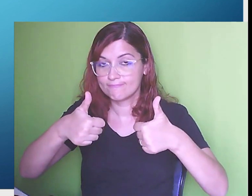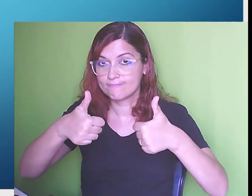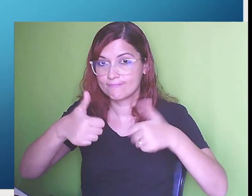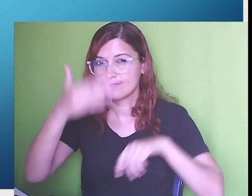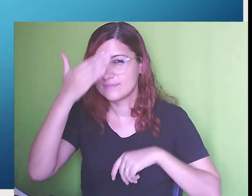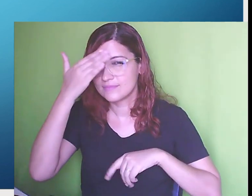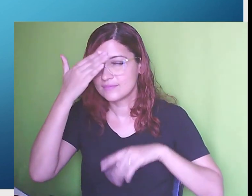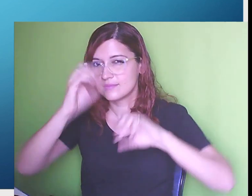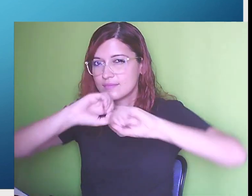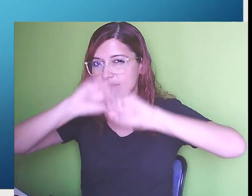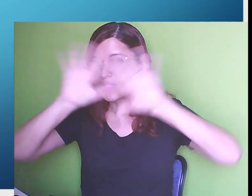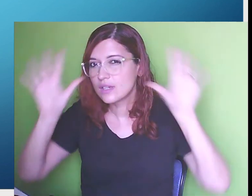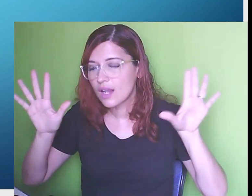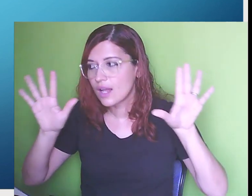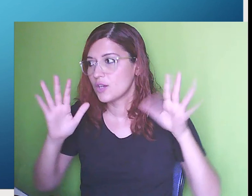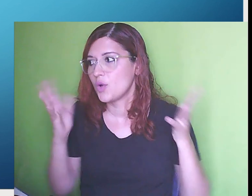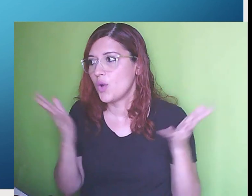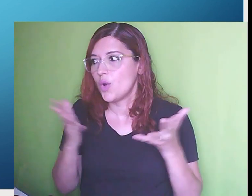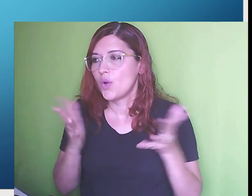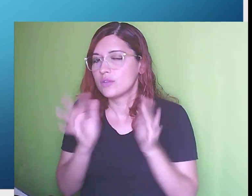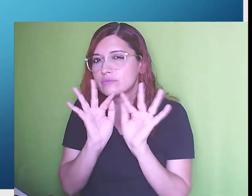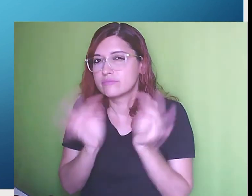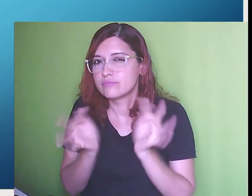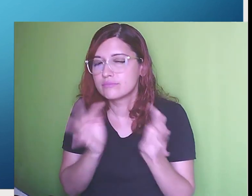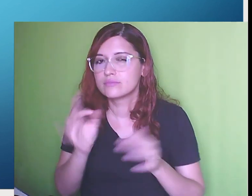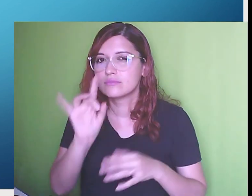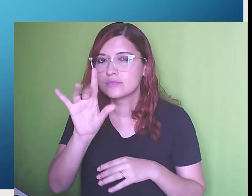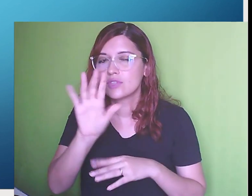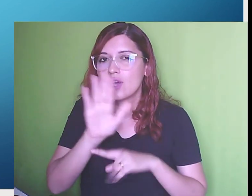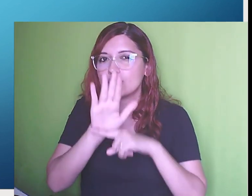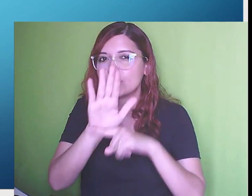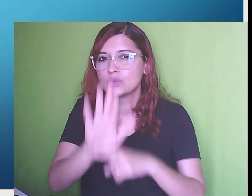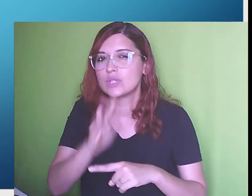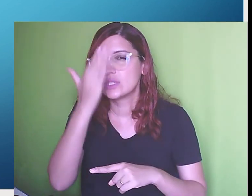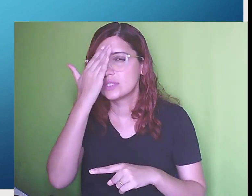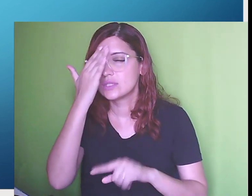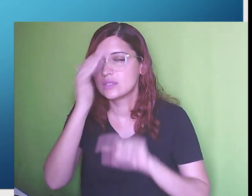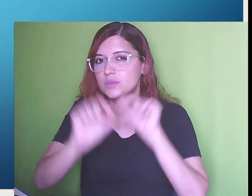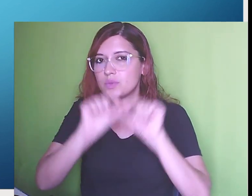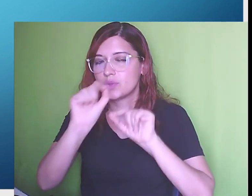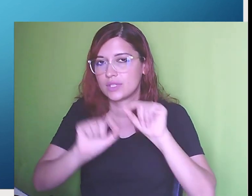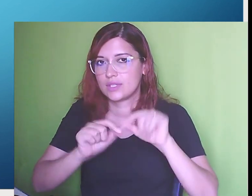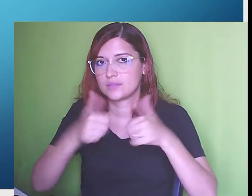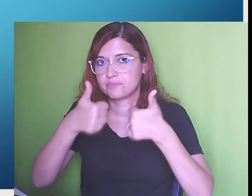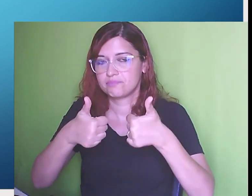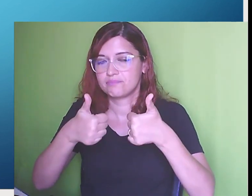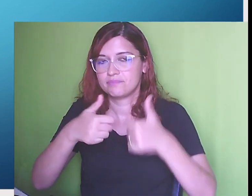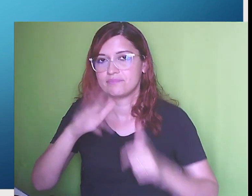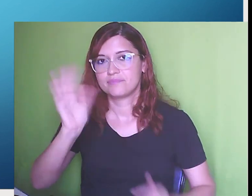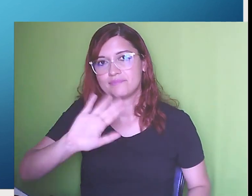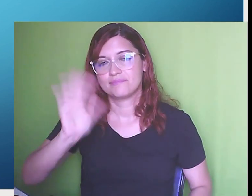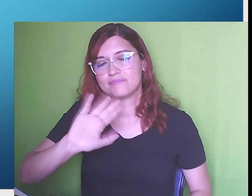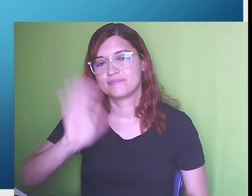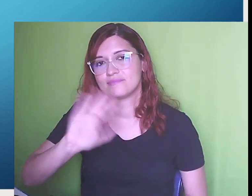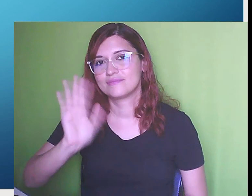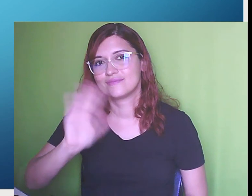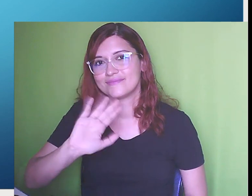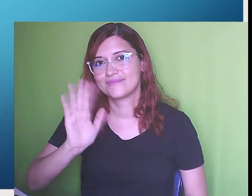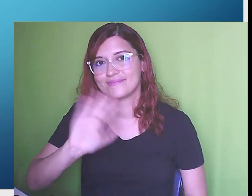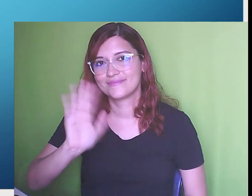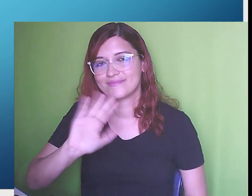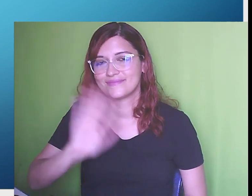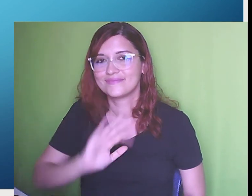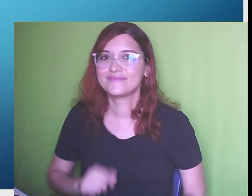Ok? Deu para entender bem? O vídeo foi bem simples, só para te dar uma ideia do que é, tá bom? Tchau!